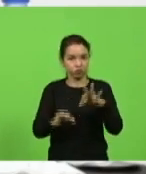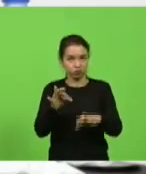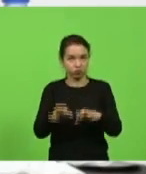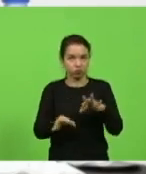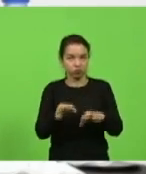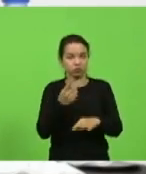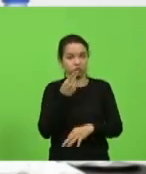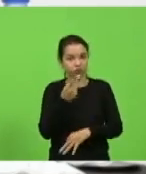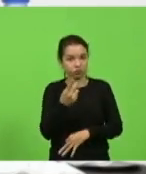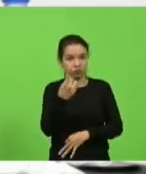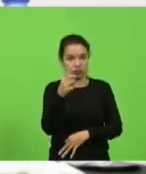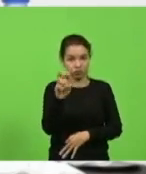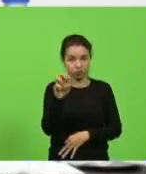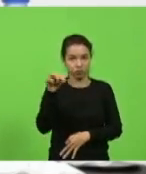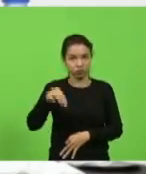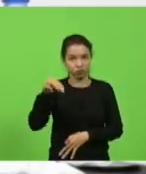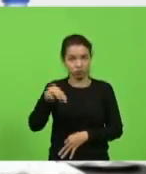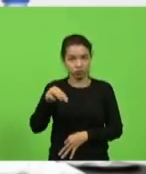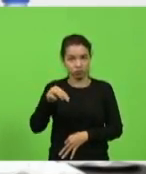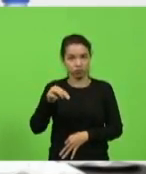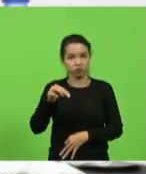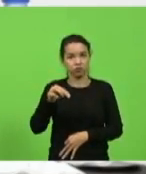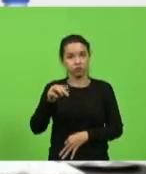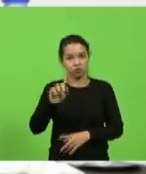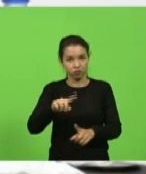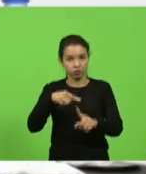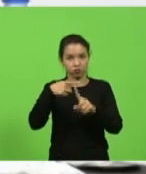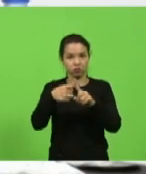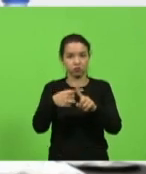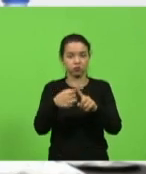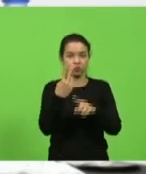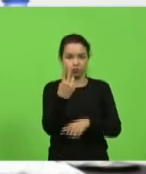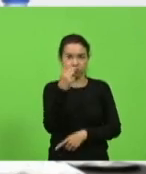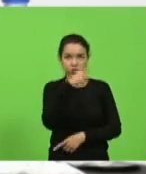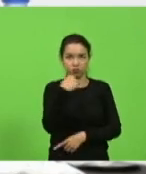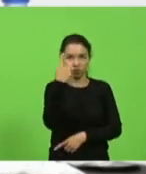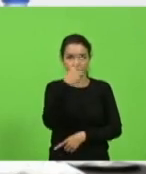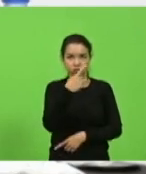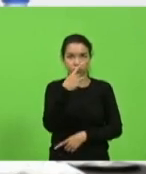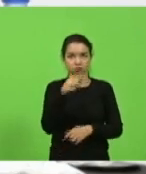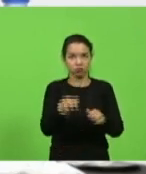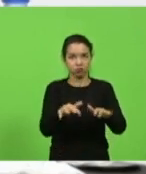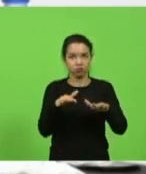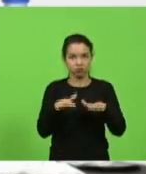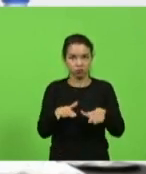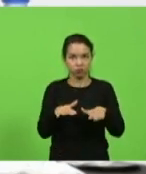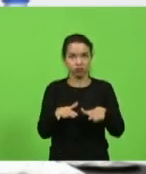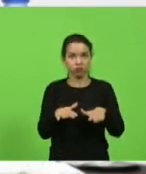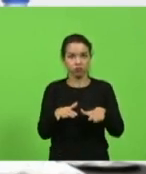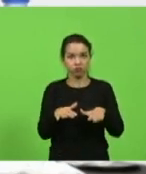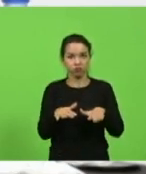15 minutos, nós vamos ter mais 2 horas de sessão, né? Então, nesse sentido, só que